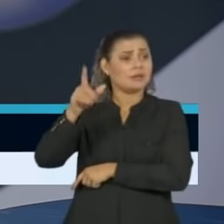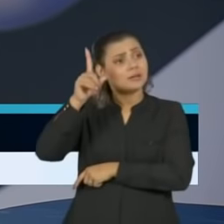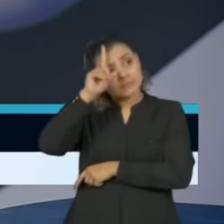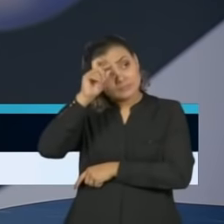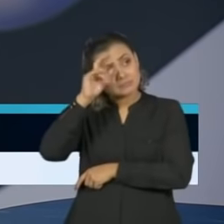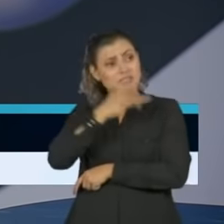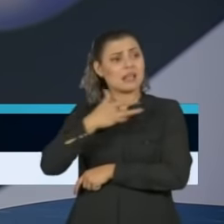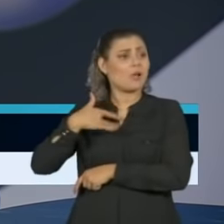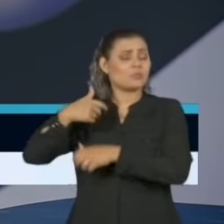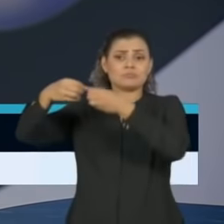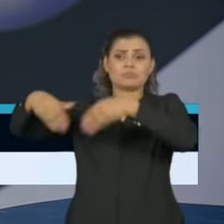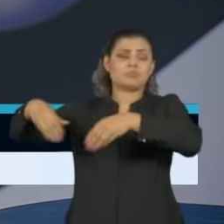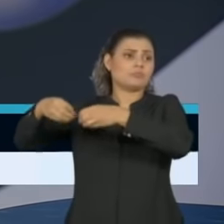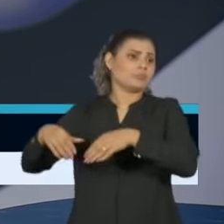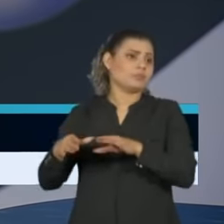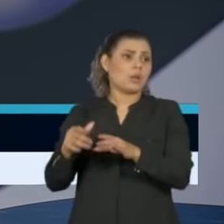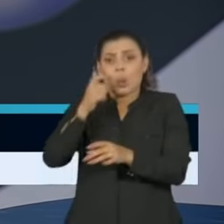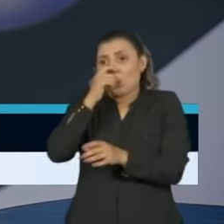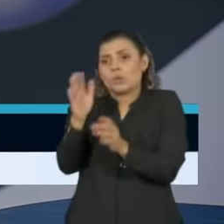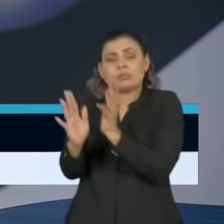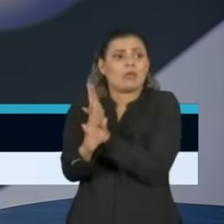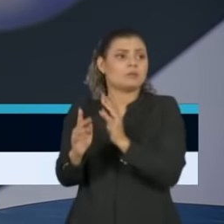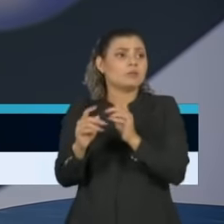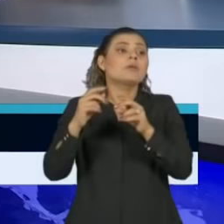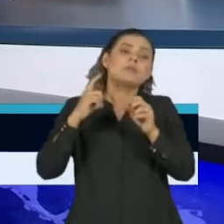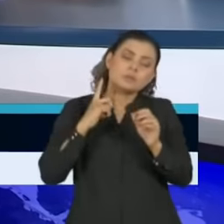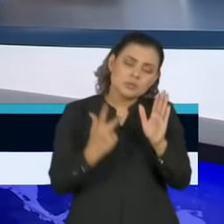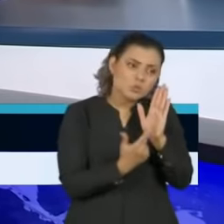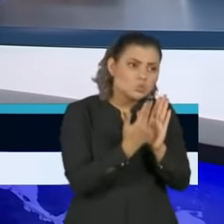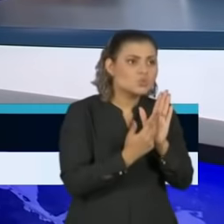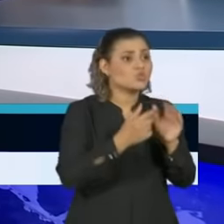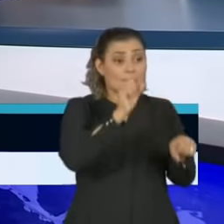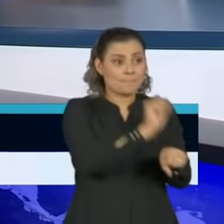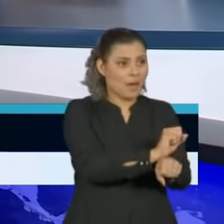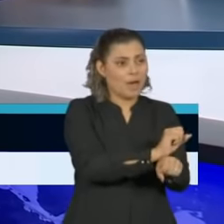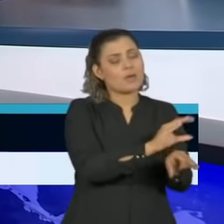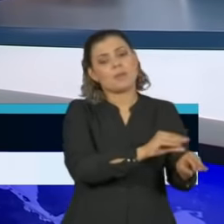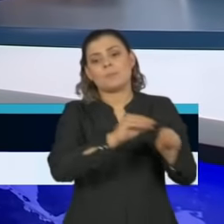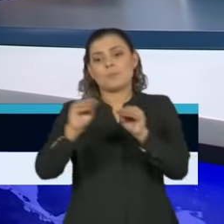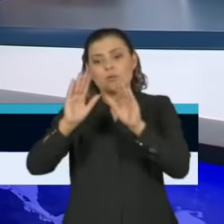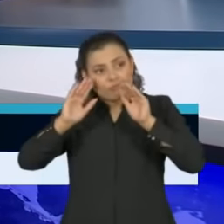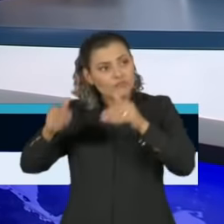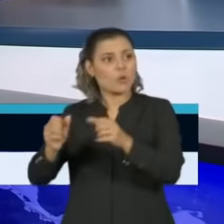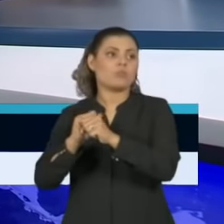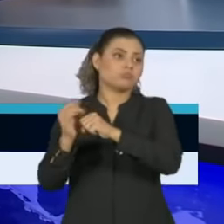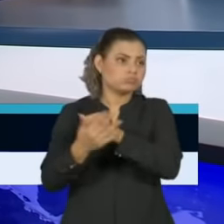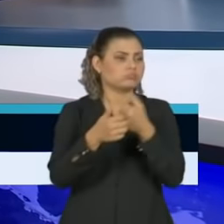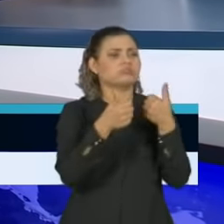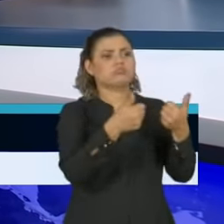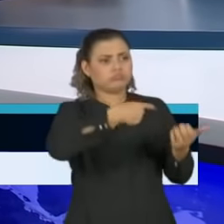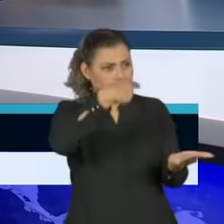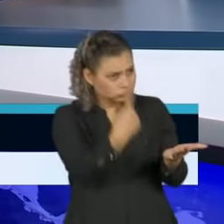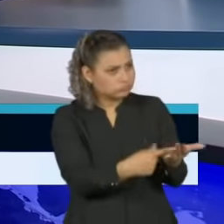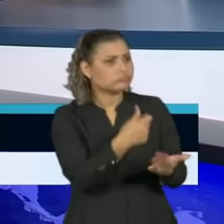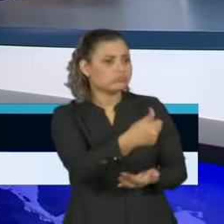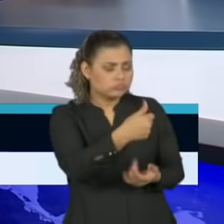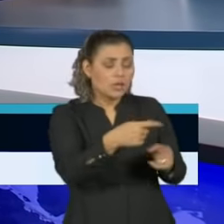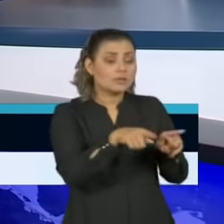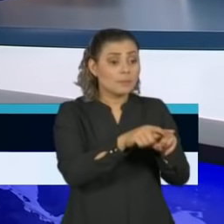essa questão de mudar as cirurgias eletivas, mobilizar os espaços, os quartos de